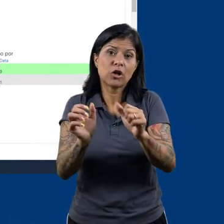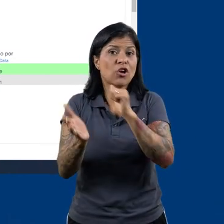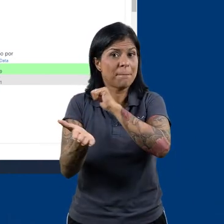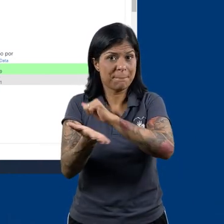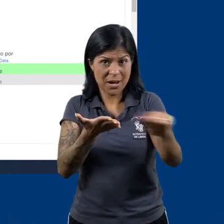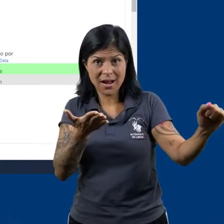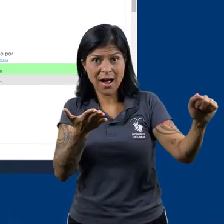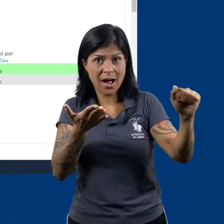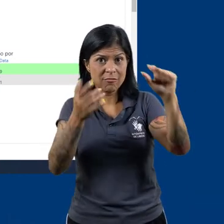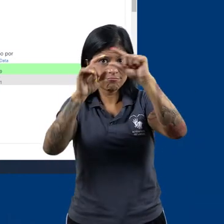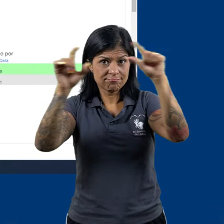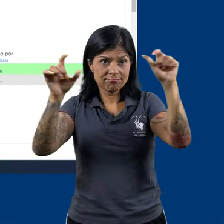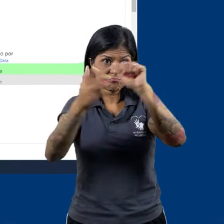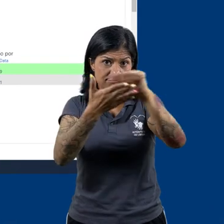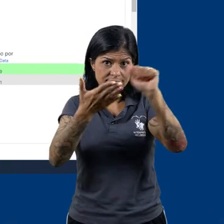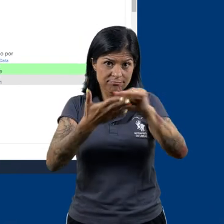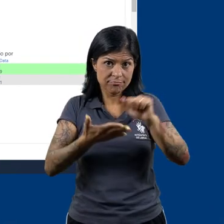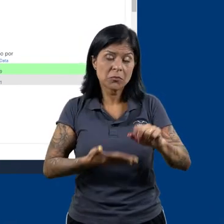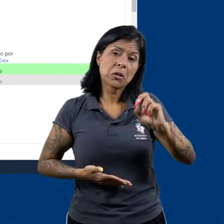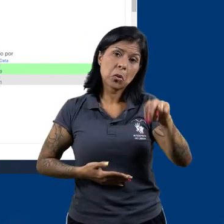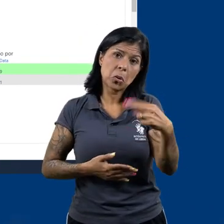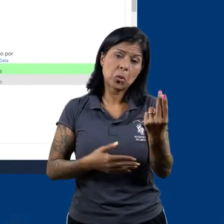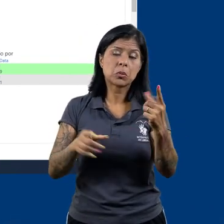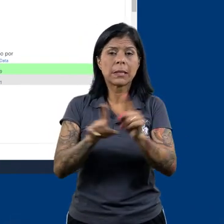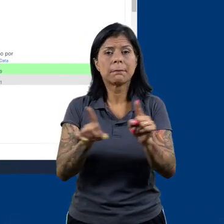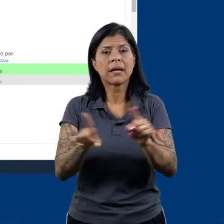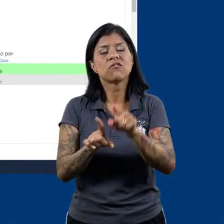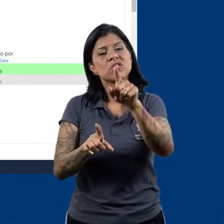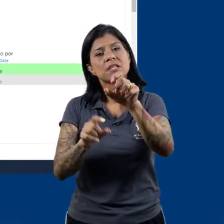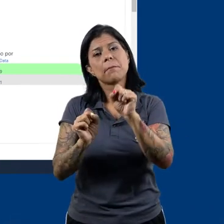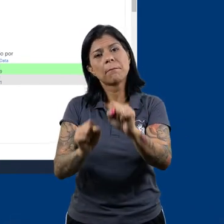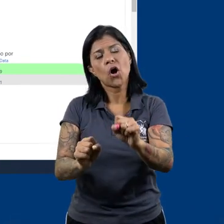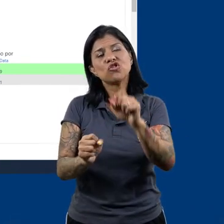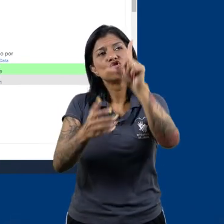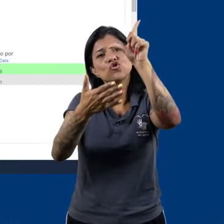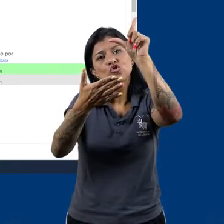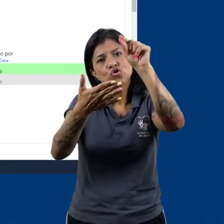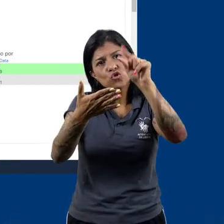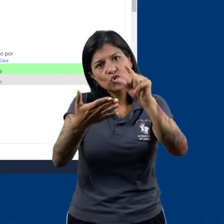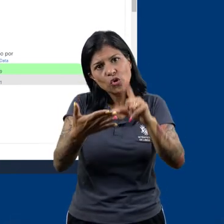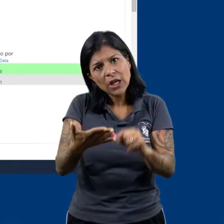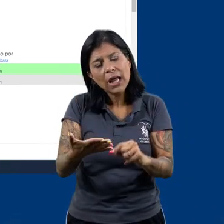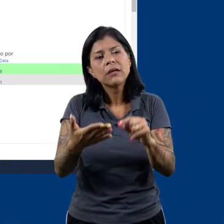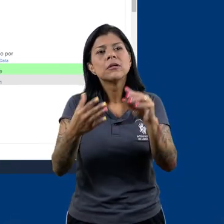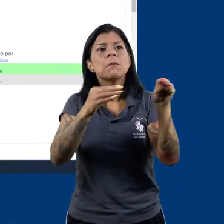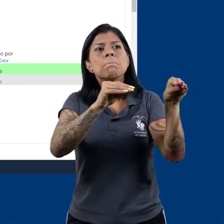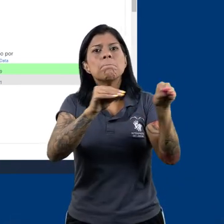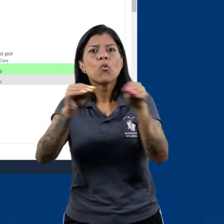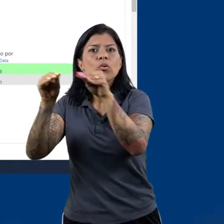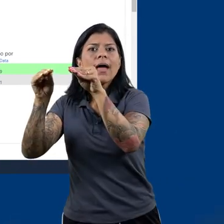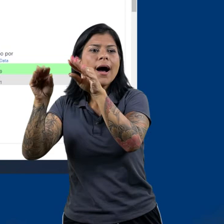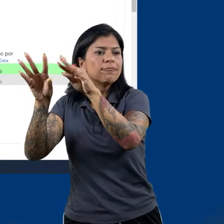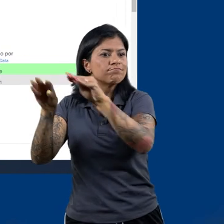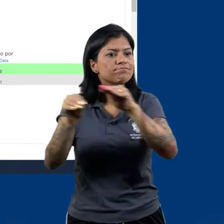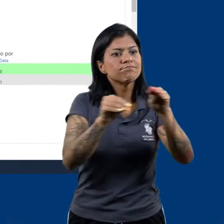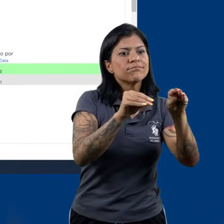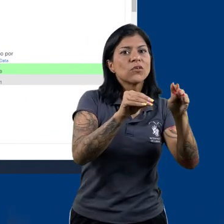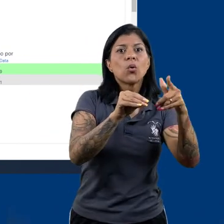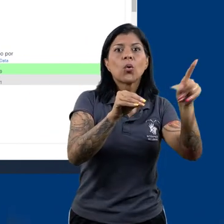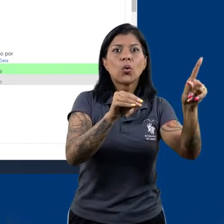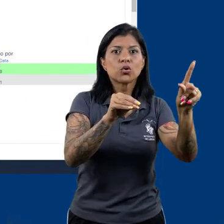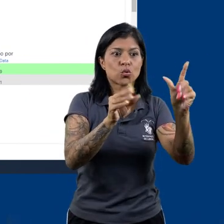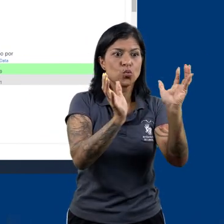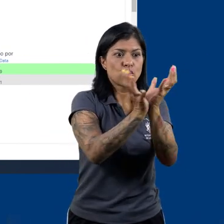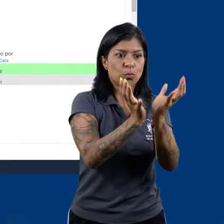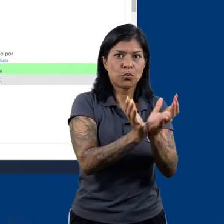essas questões excluiu o oi Google podemos selecionar as questões